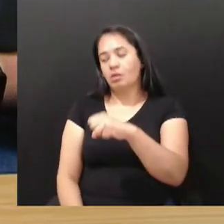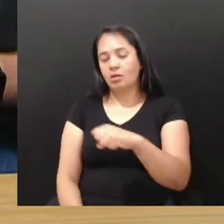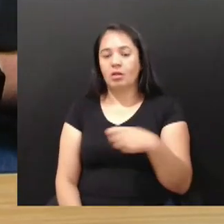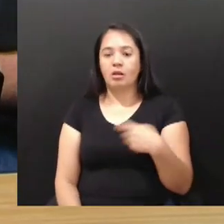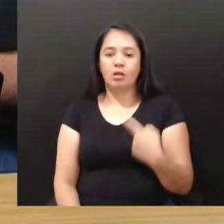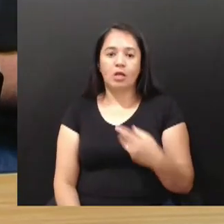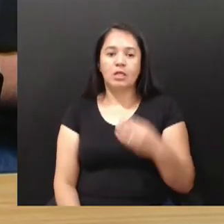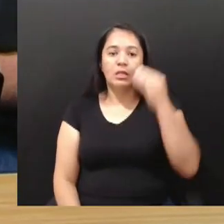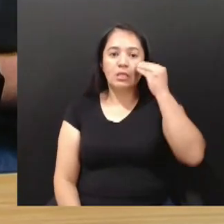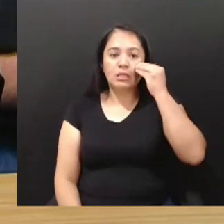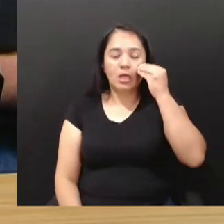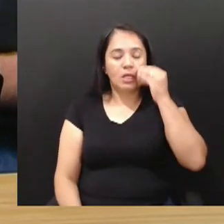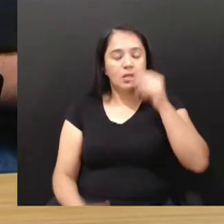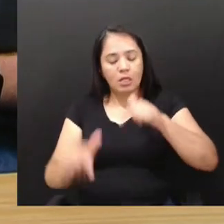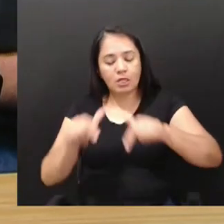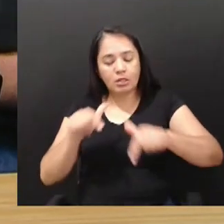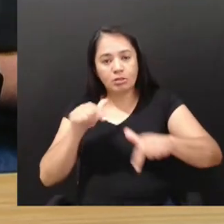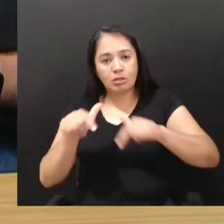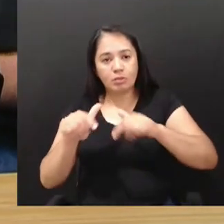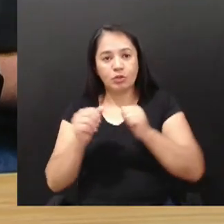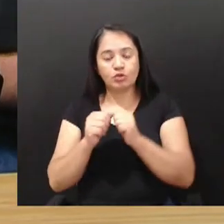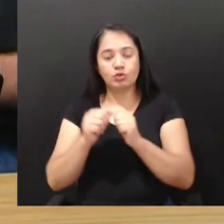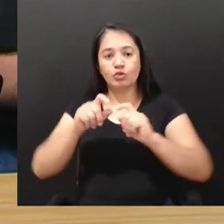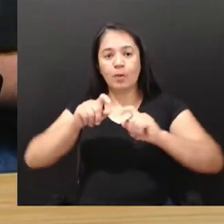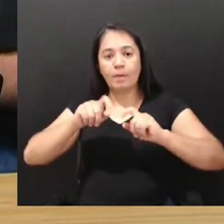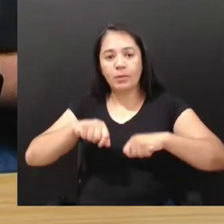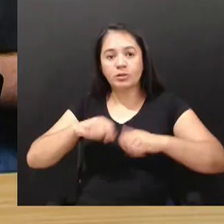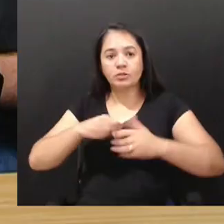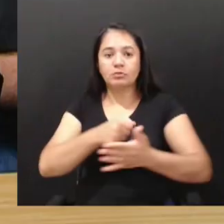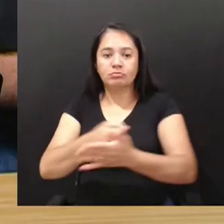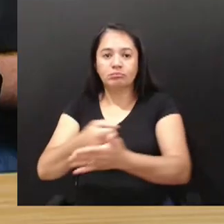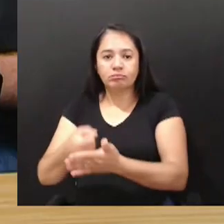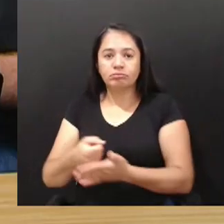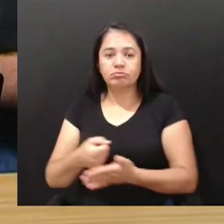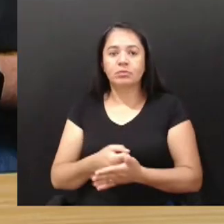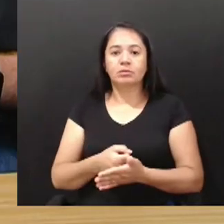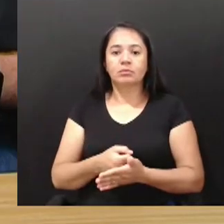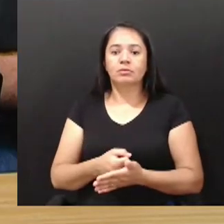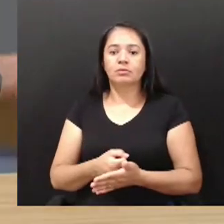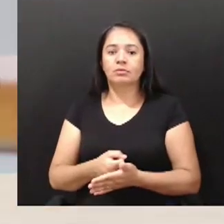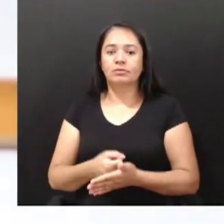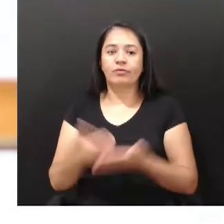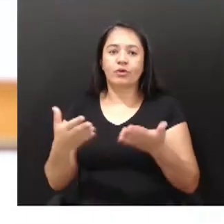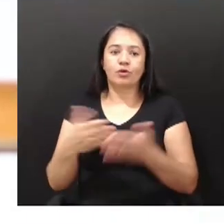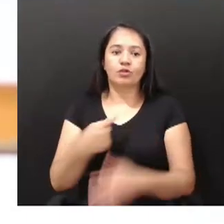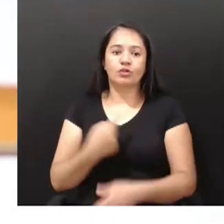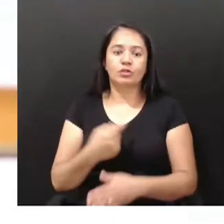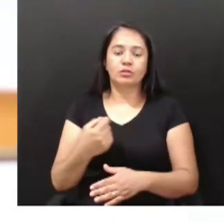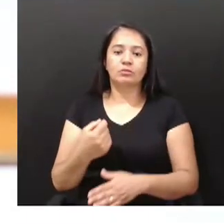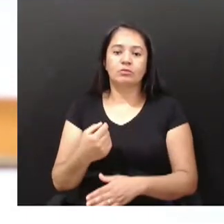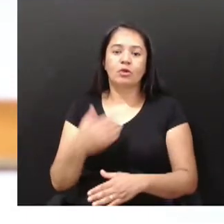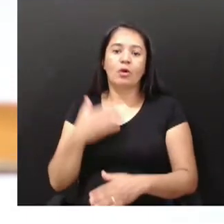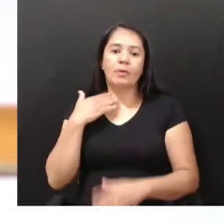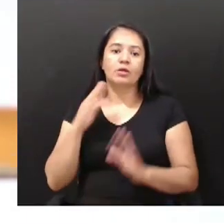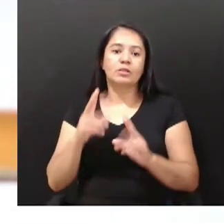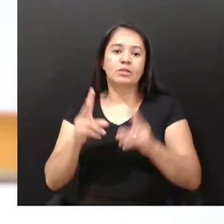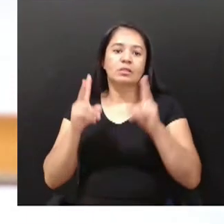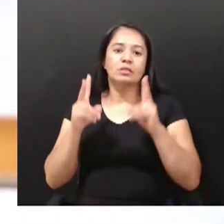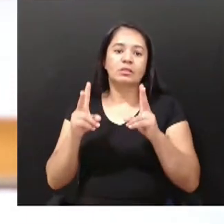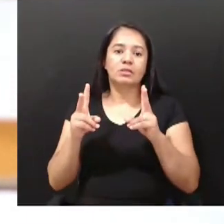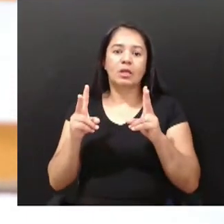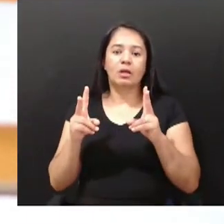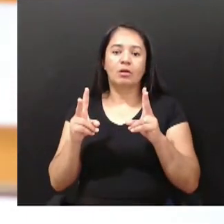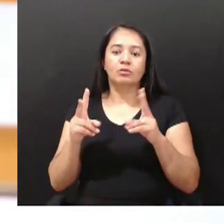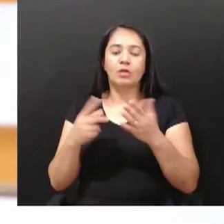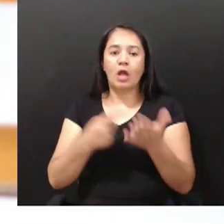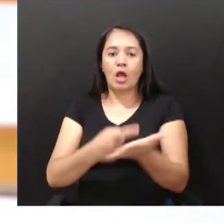trabalhar com possibilidades de pagamento. Hoje as instituições financeiras sempre fornecem opções de acordo,